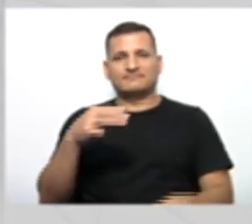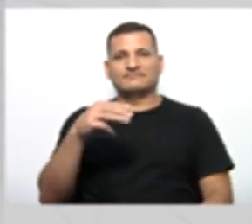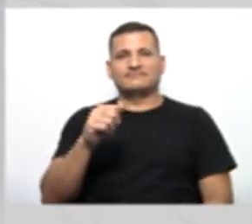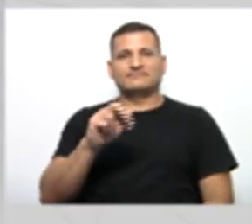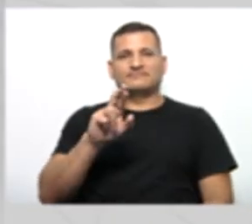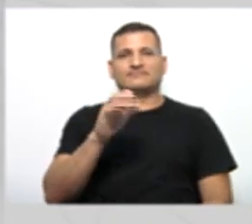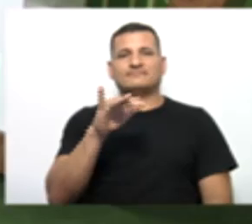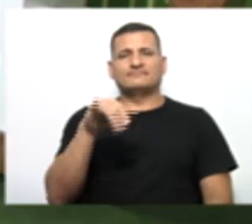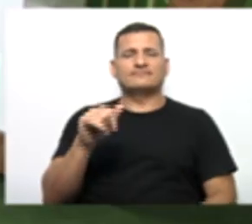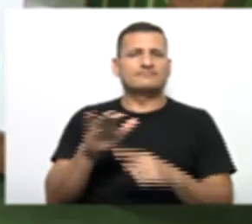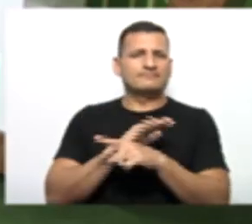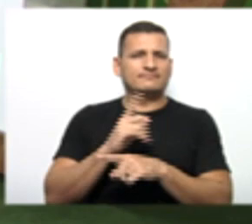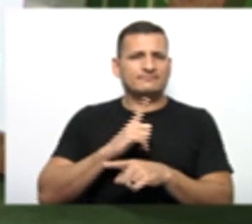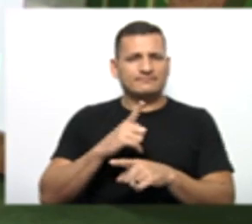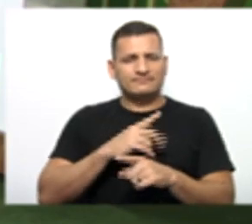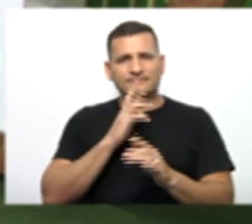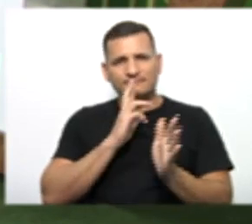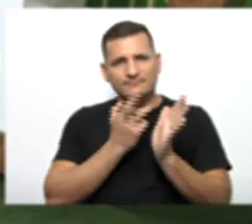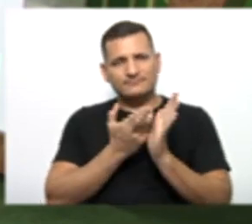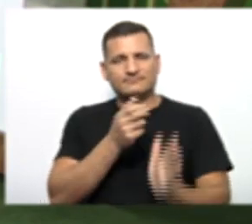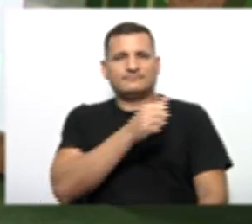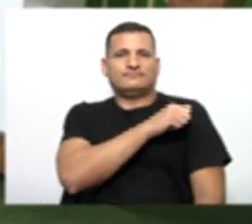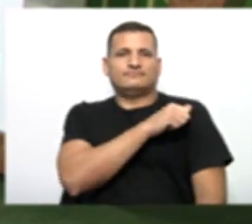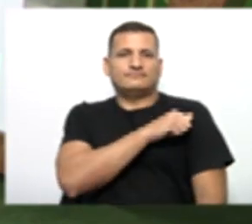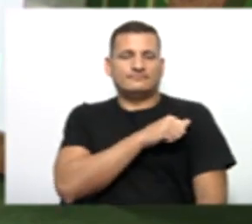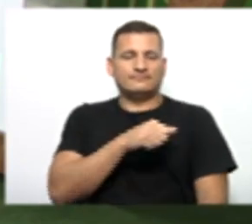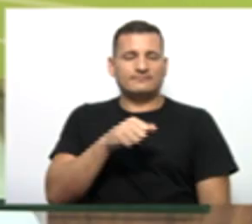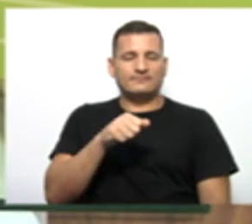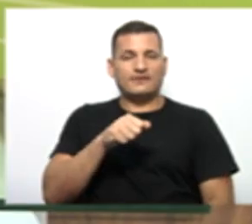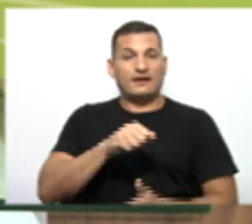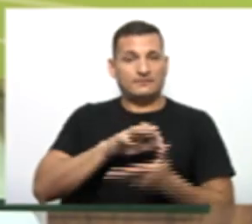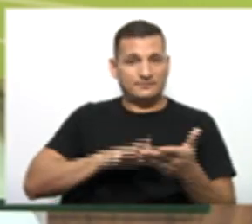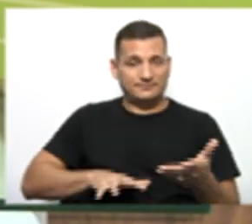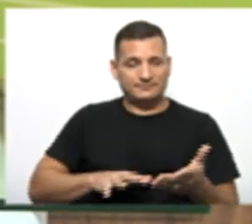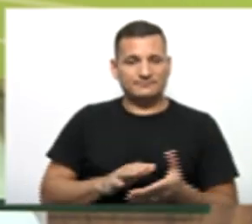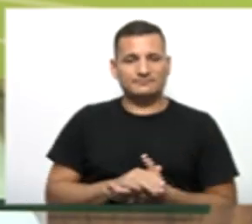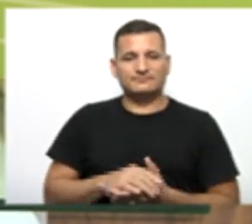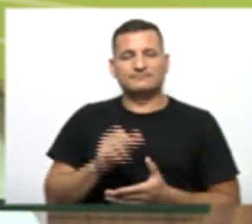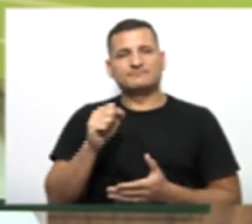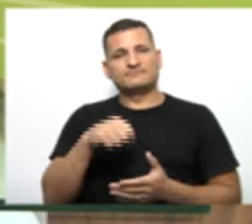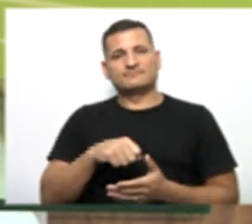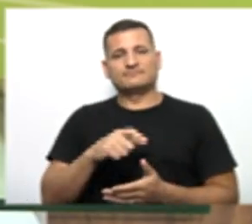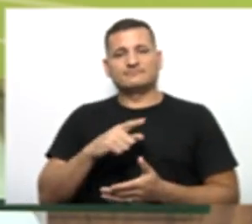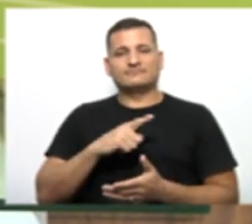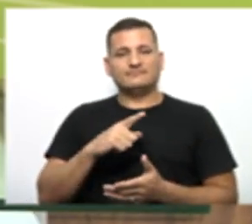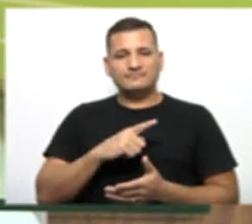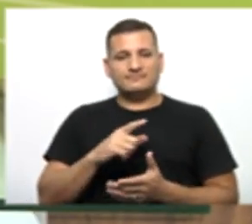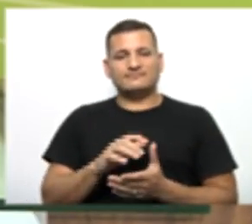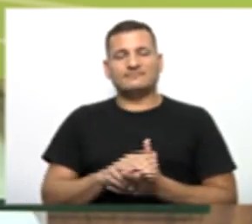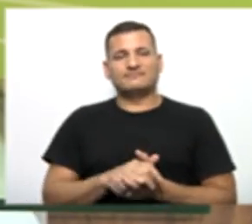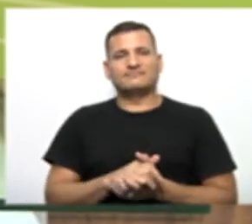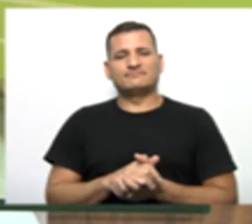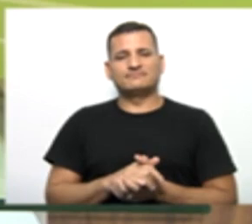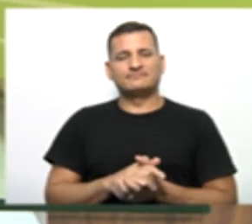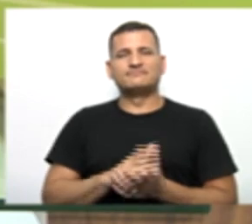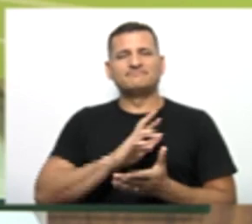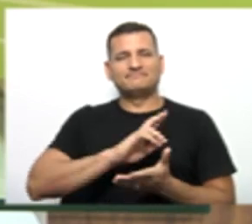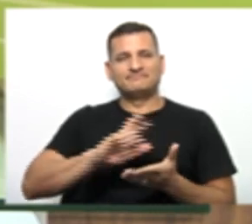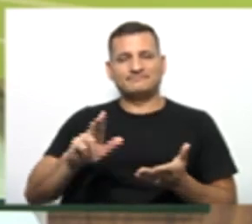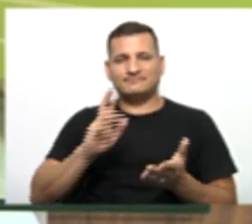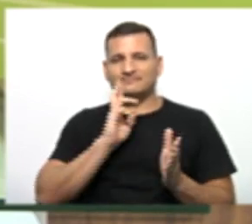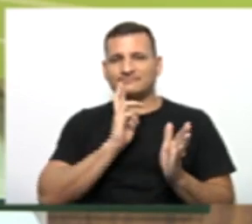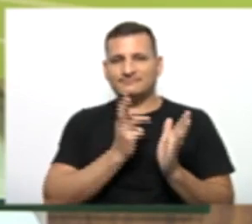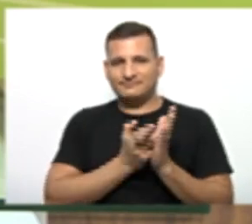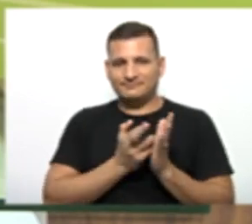tendo respostas para as atividades? Os alunos estão respondendo? Estamos sim, professor, muitas atividades, muitas respostas para